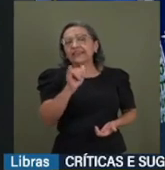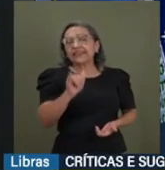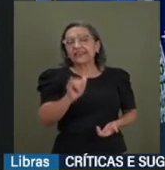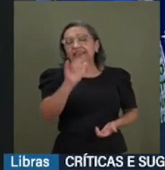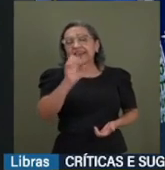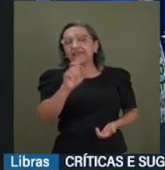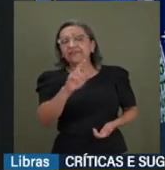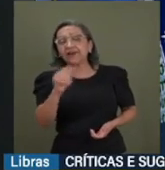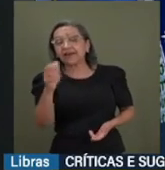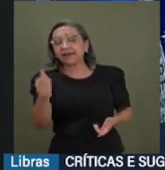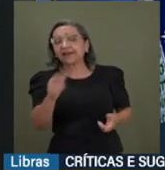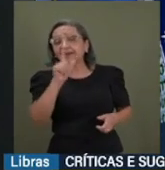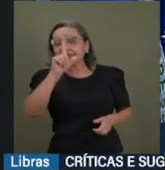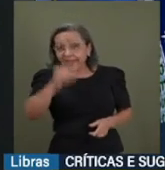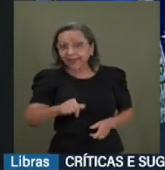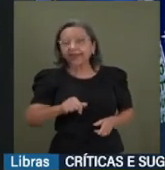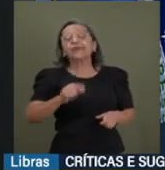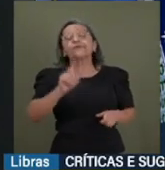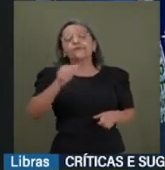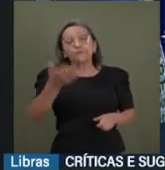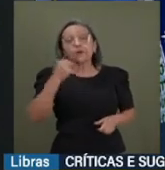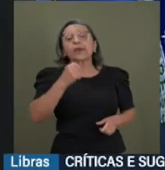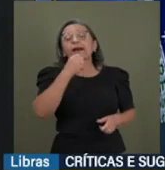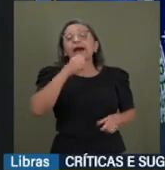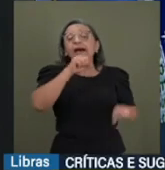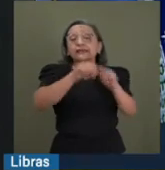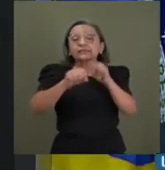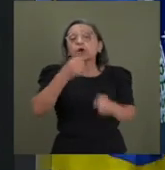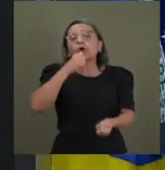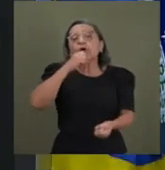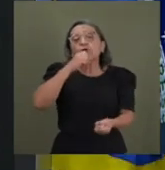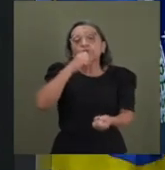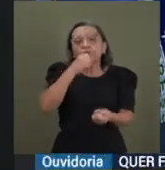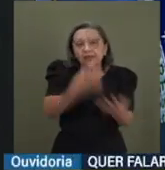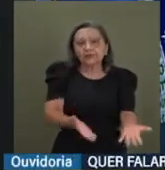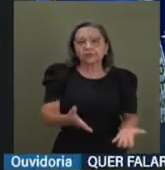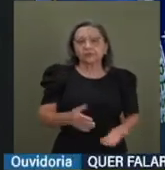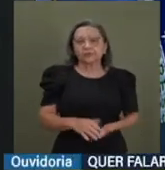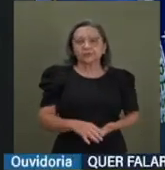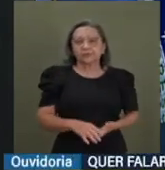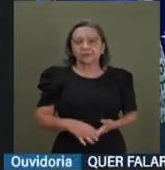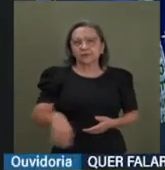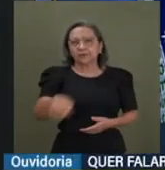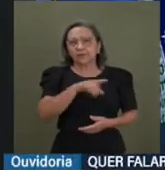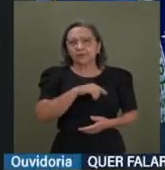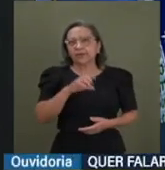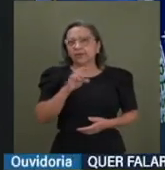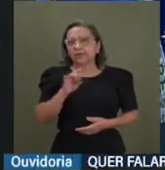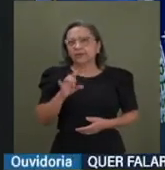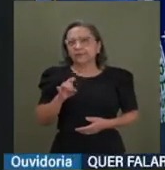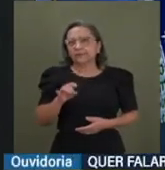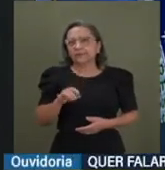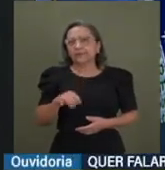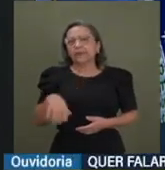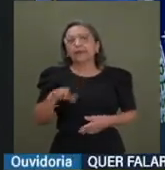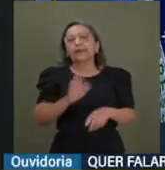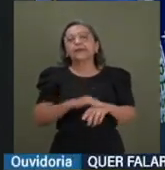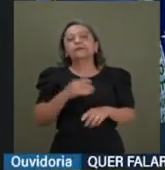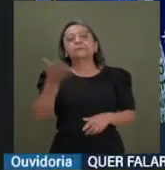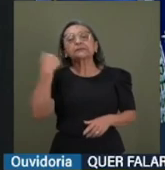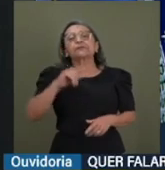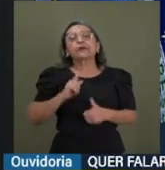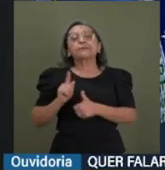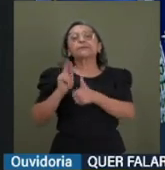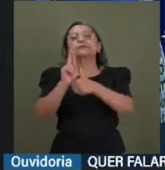que é e foi um assassino confesso. É só acessar na ONU. A sessão em que ele foi representando Cuba. Ele diz